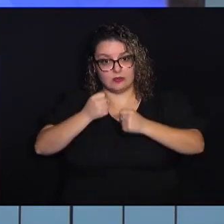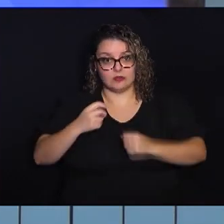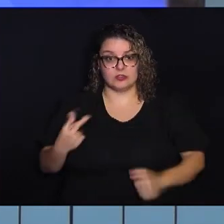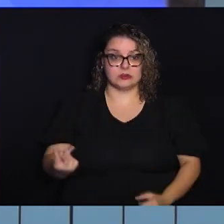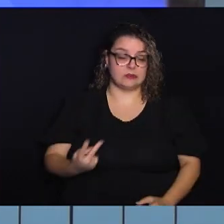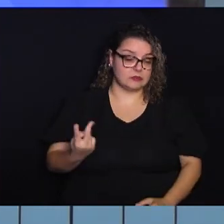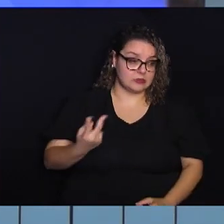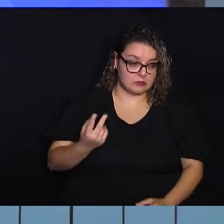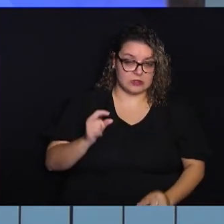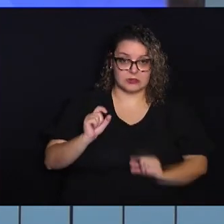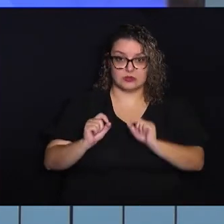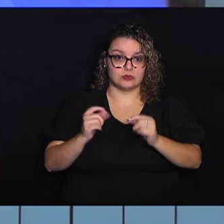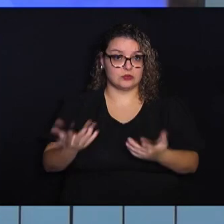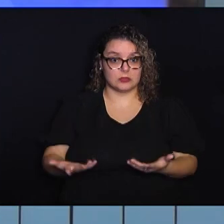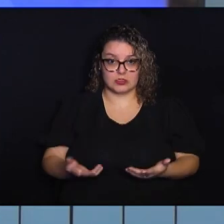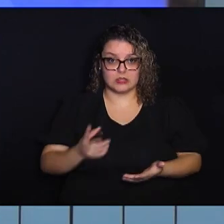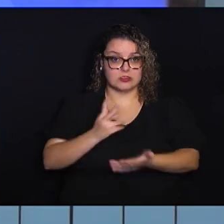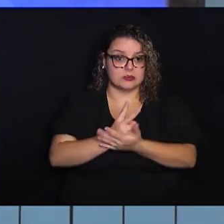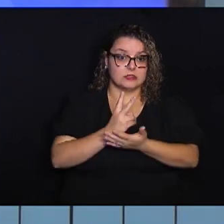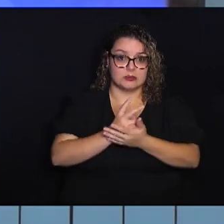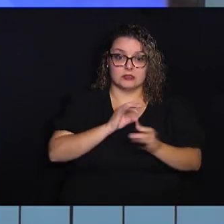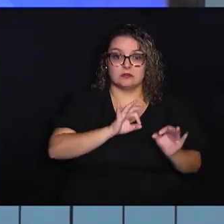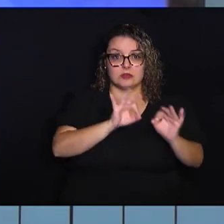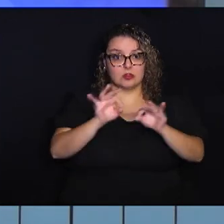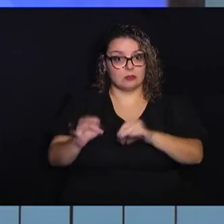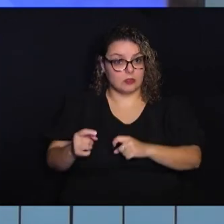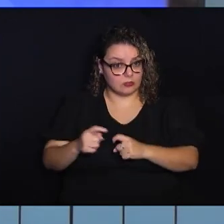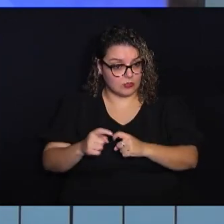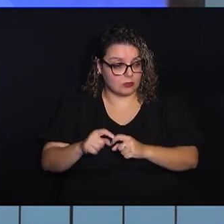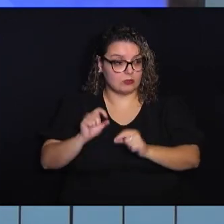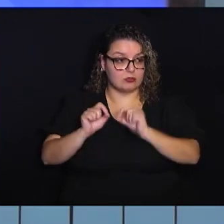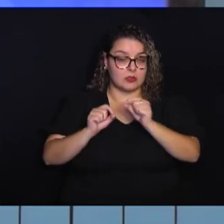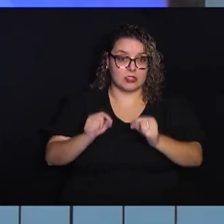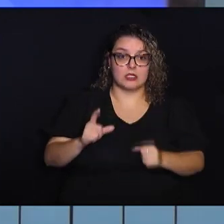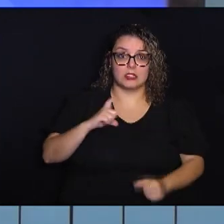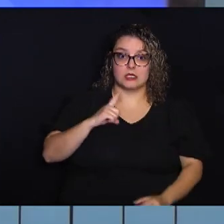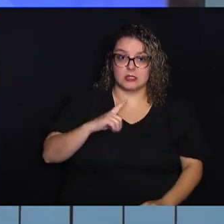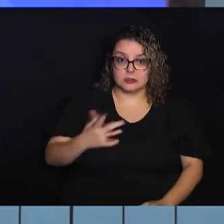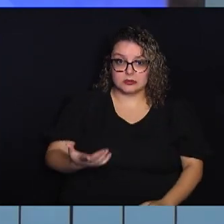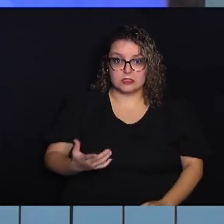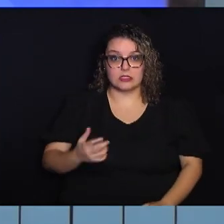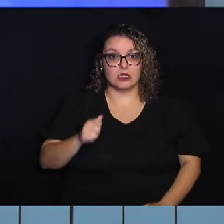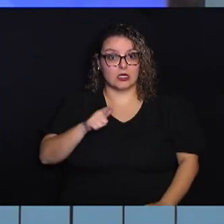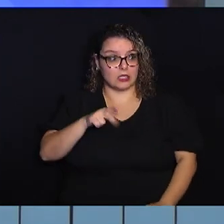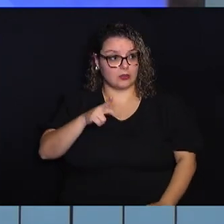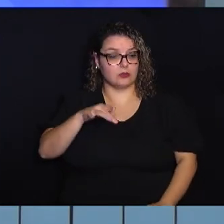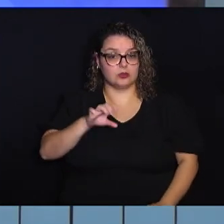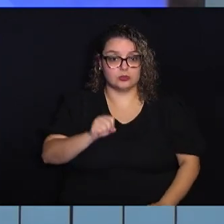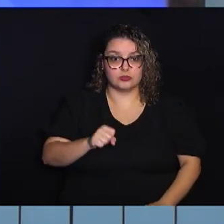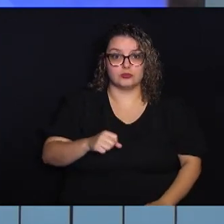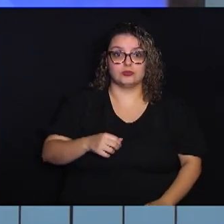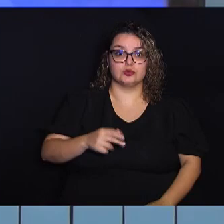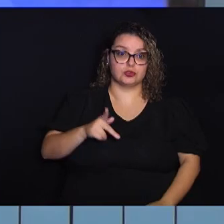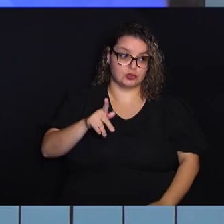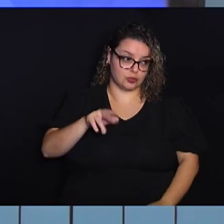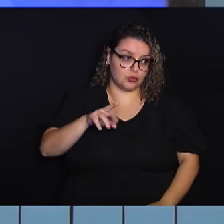vitaminas, sempre estar acompanhando com o médico para quem já tem os casos aí agudos, crônicos?